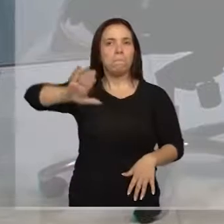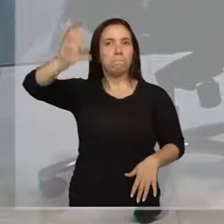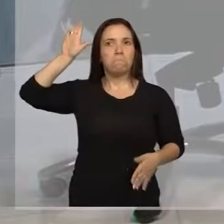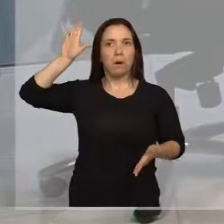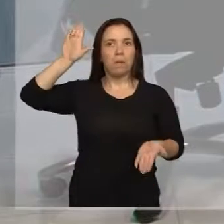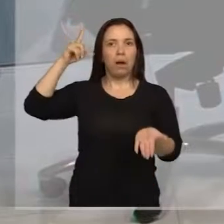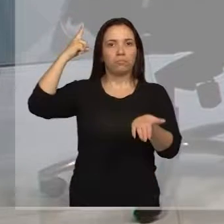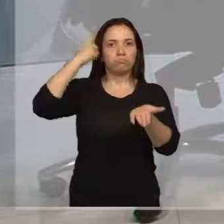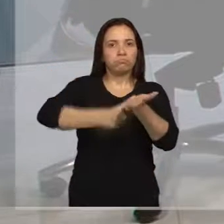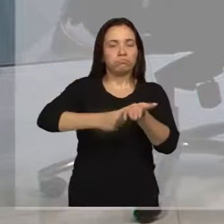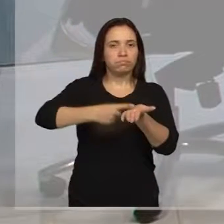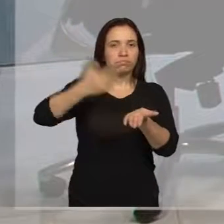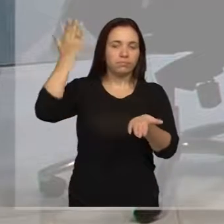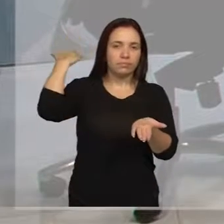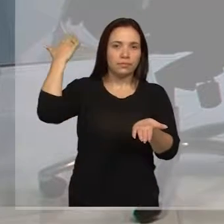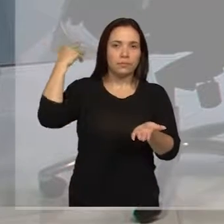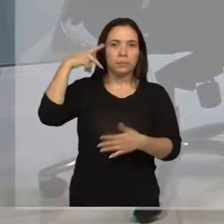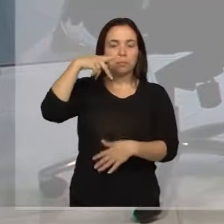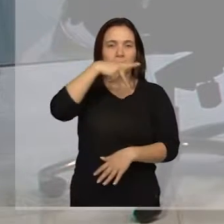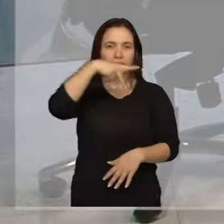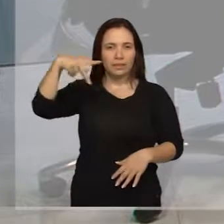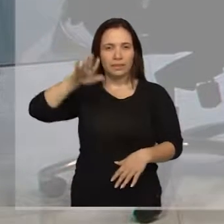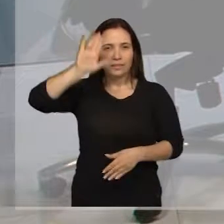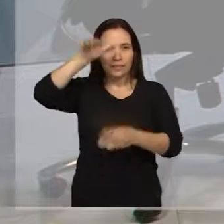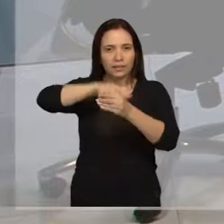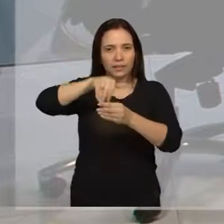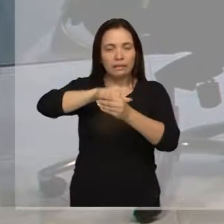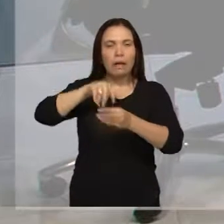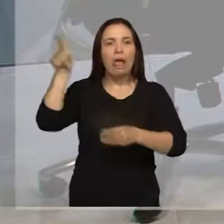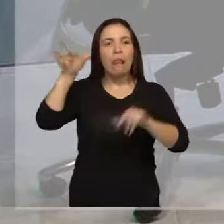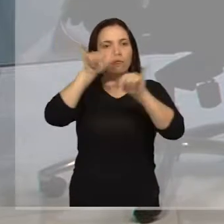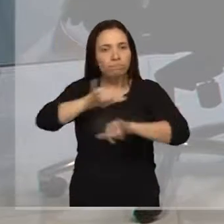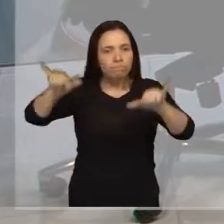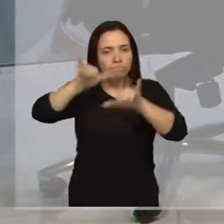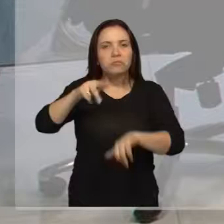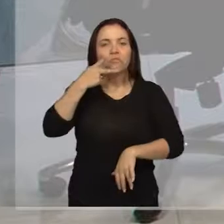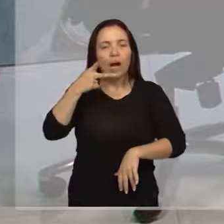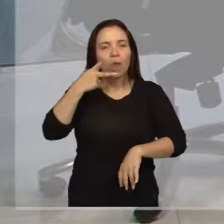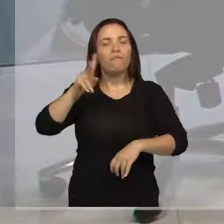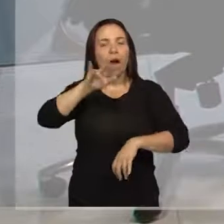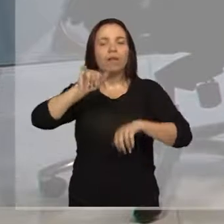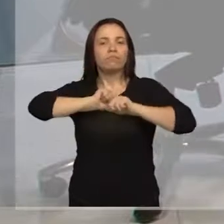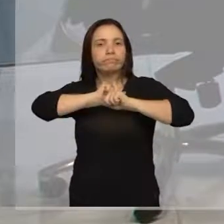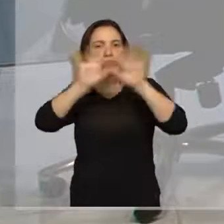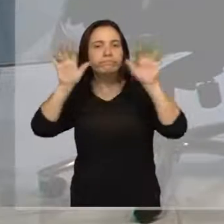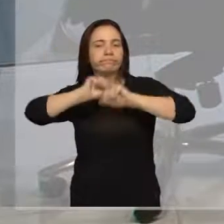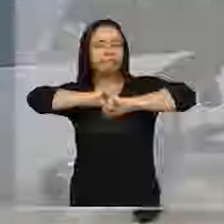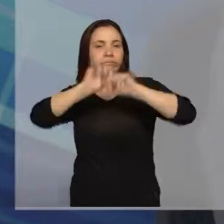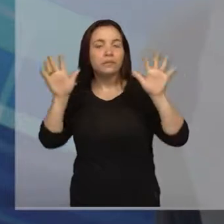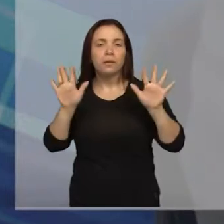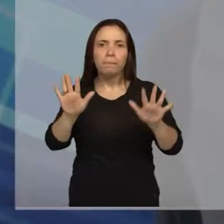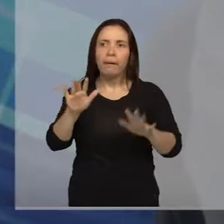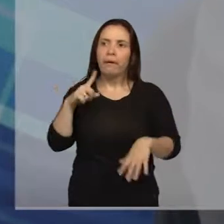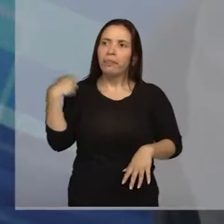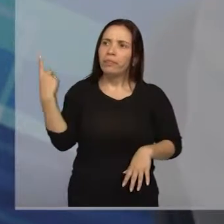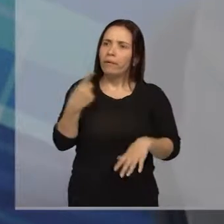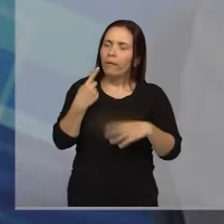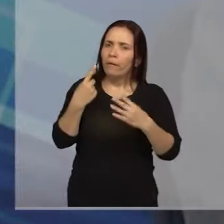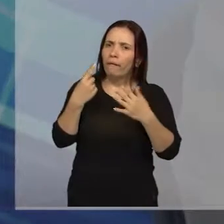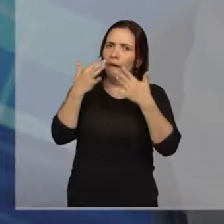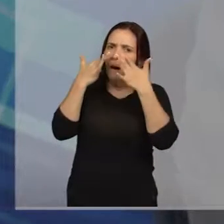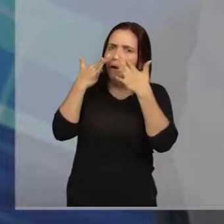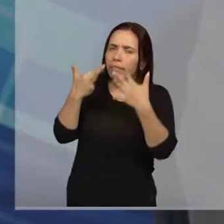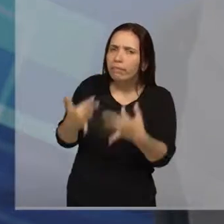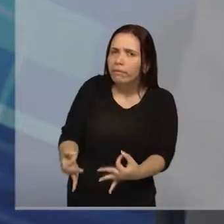havida pelo atual presidente durante toda a sua campanha. Pois é, isso aí é o que me chama a atenção, é que